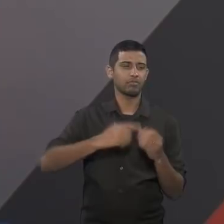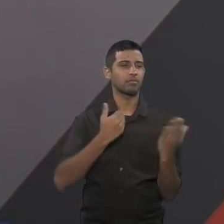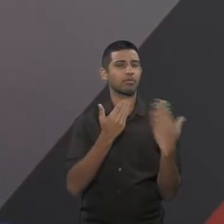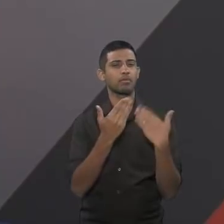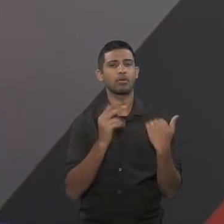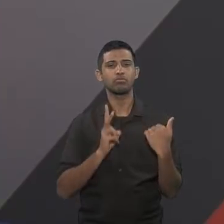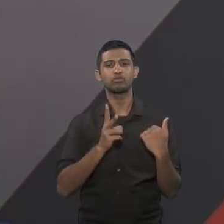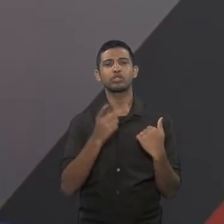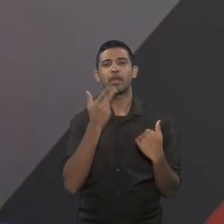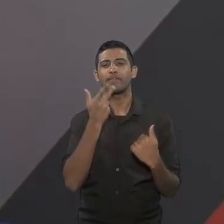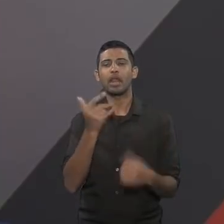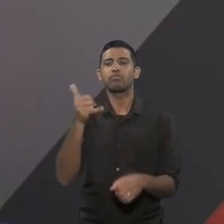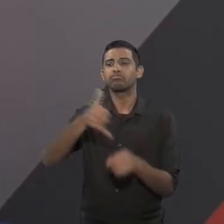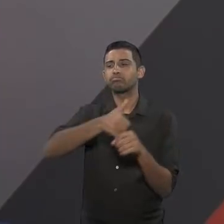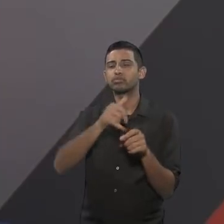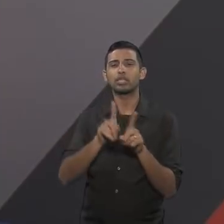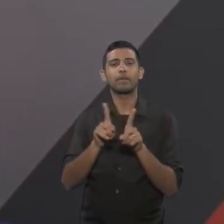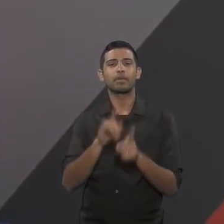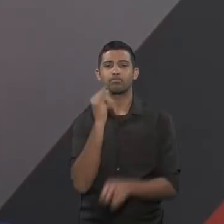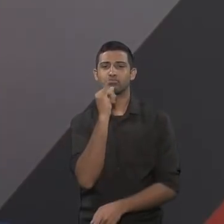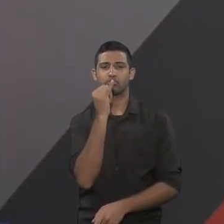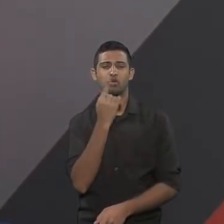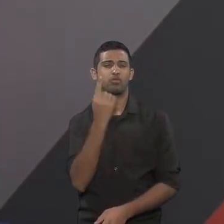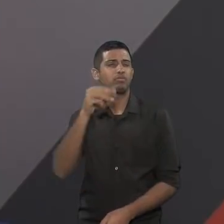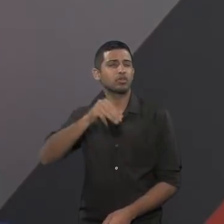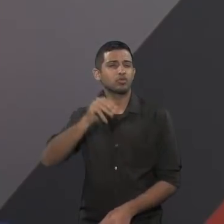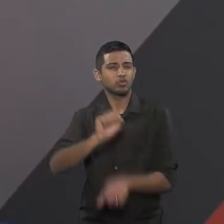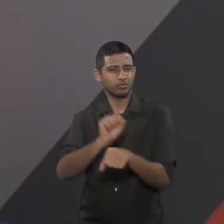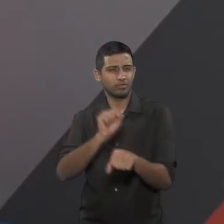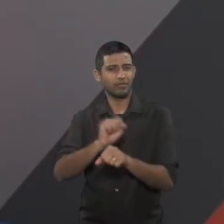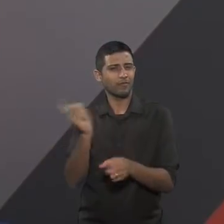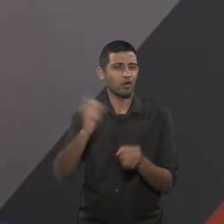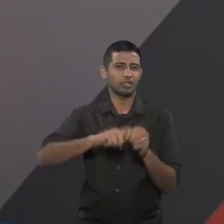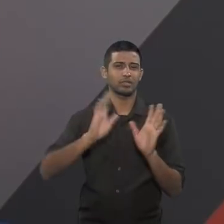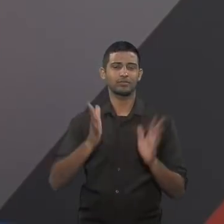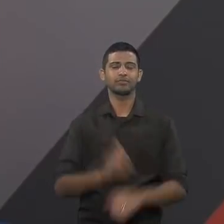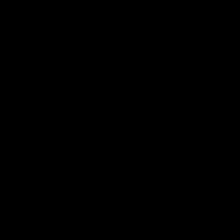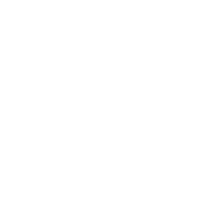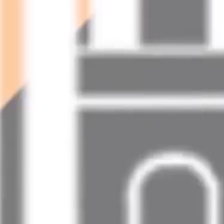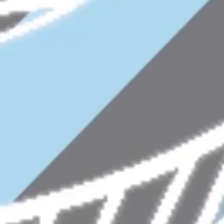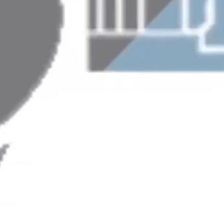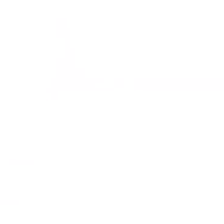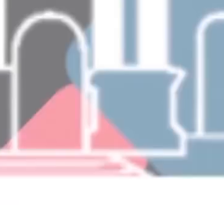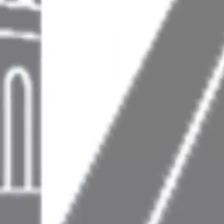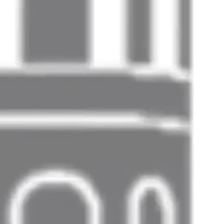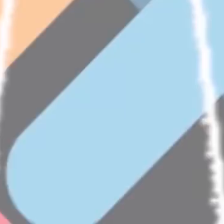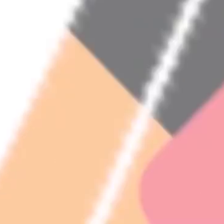bloco a gente volta a conversar sobre combustíveis e energia. É só um minutinho, não sai daí que a gente já volta.